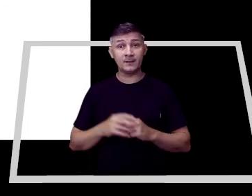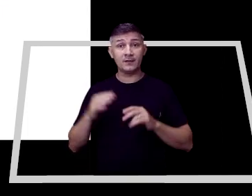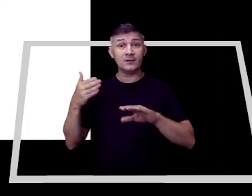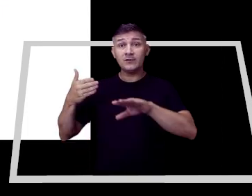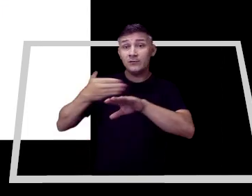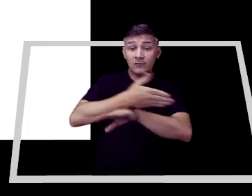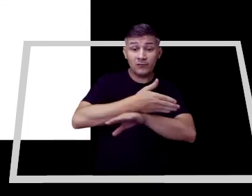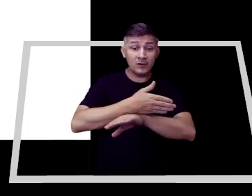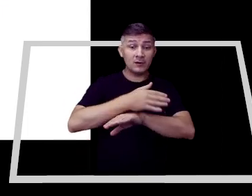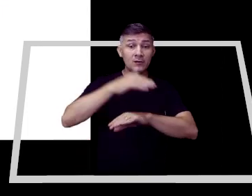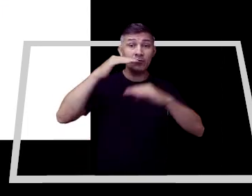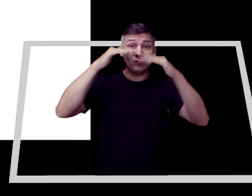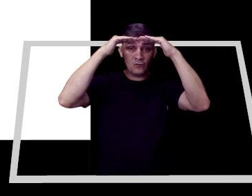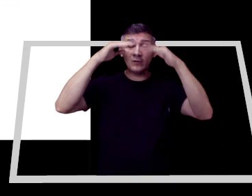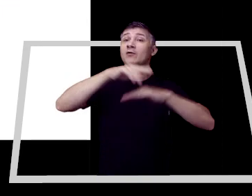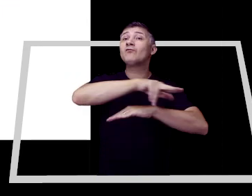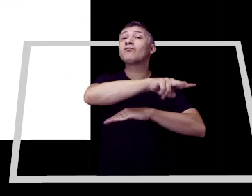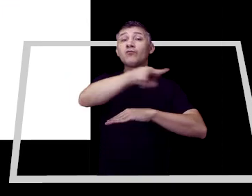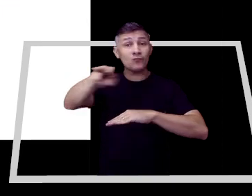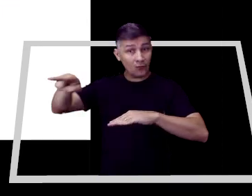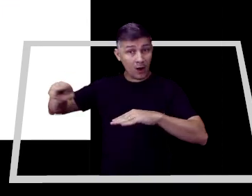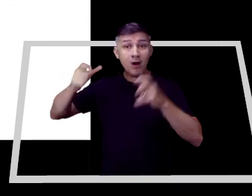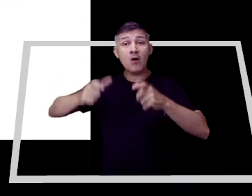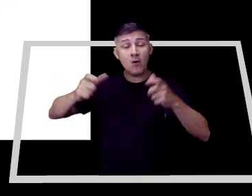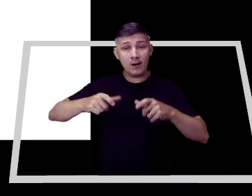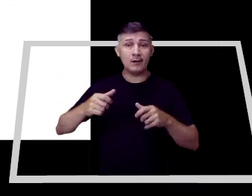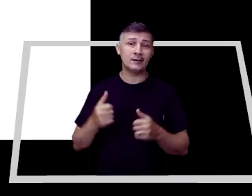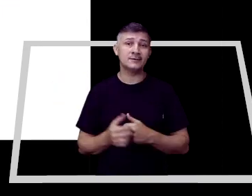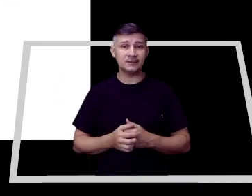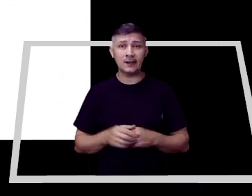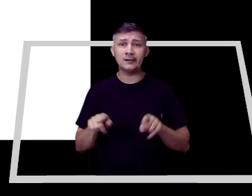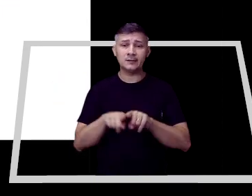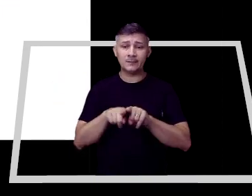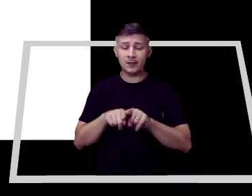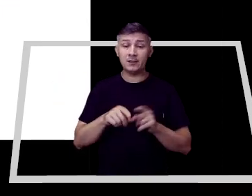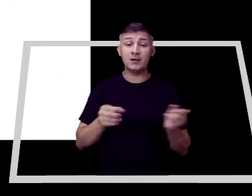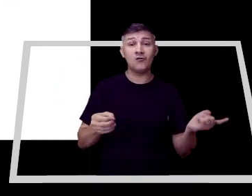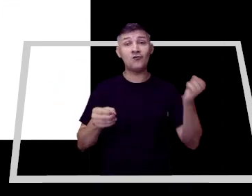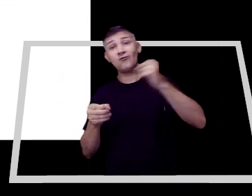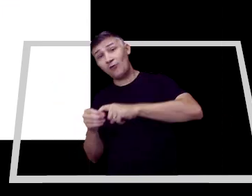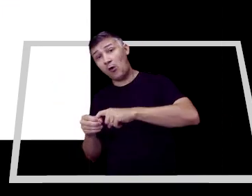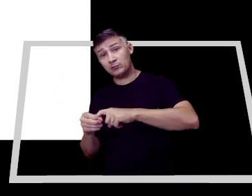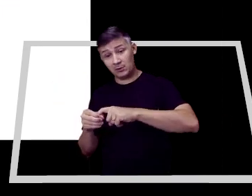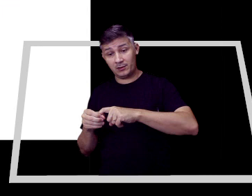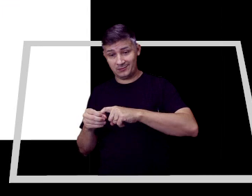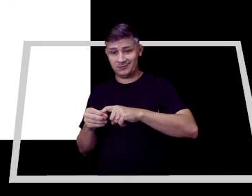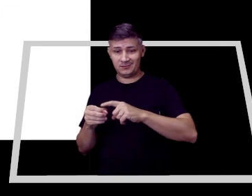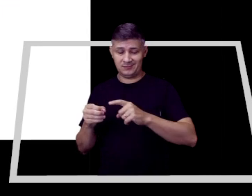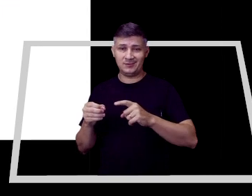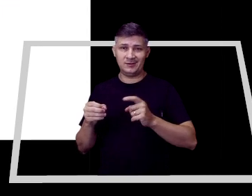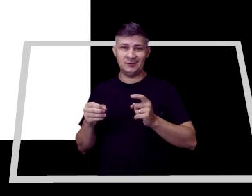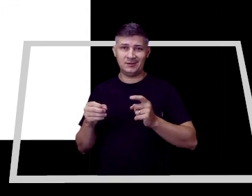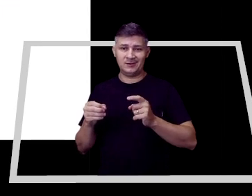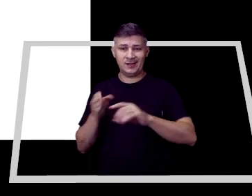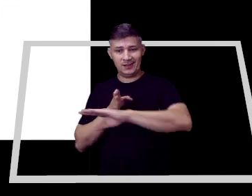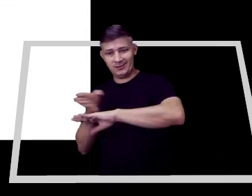é, verem o vale oposto da cidade onde moram, e ao tomarem o último